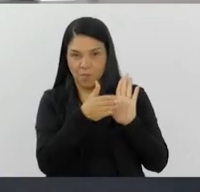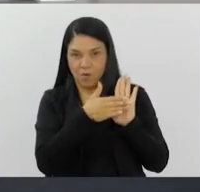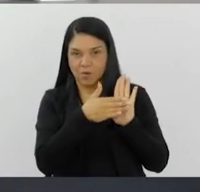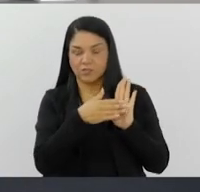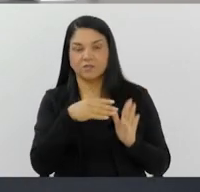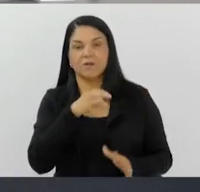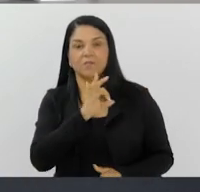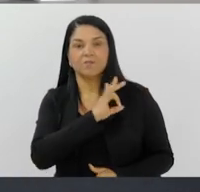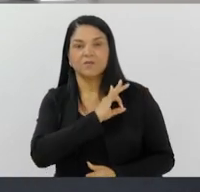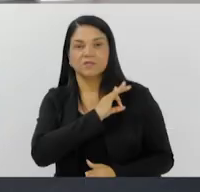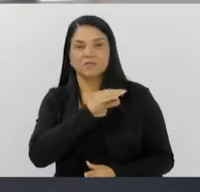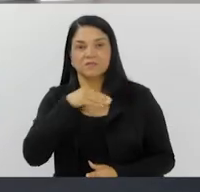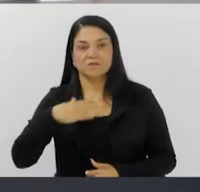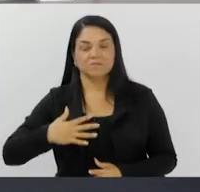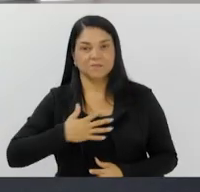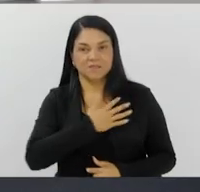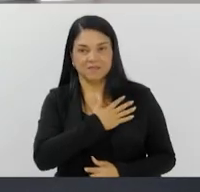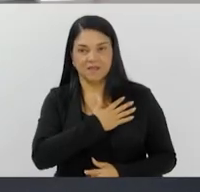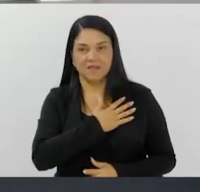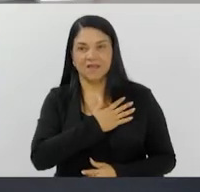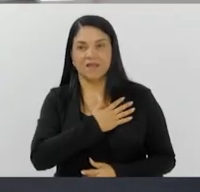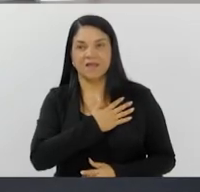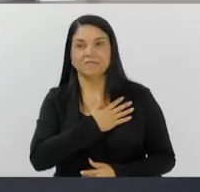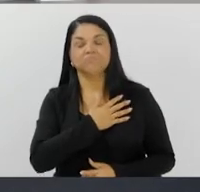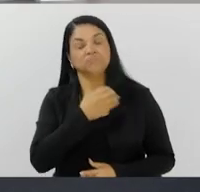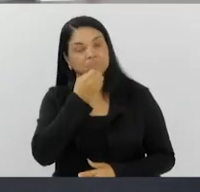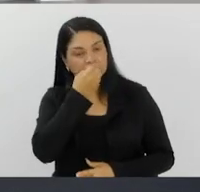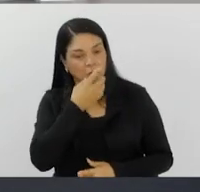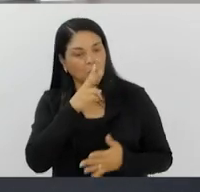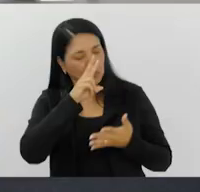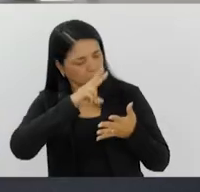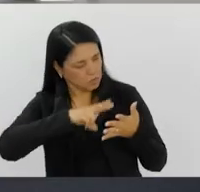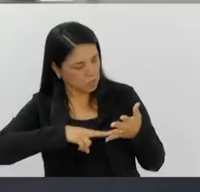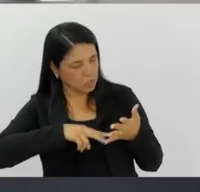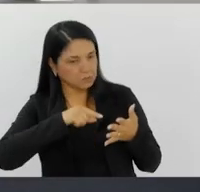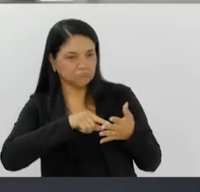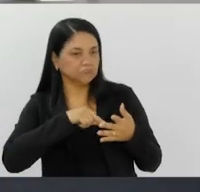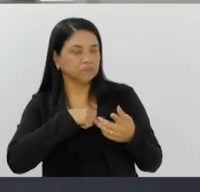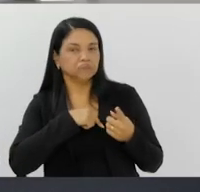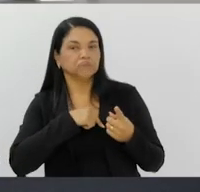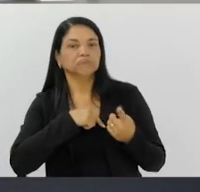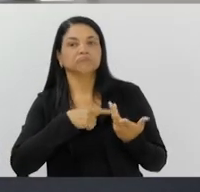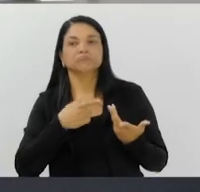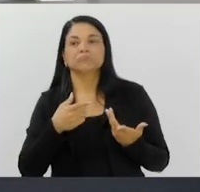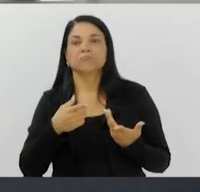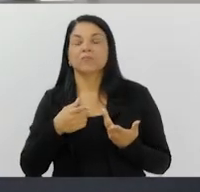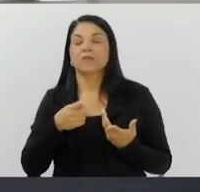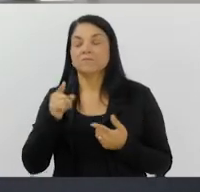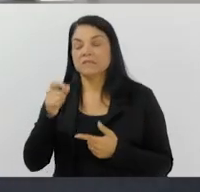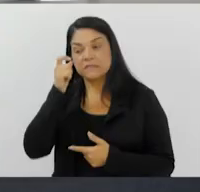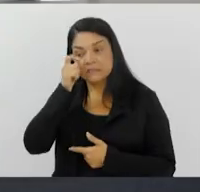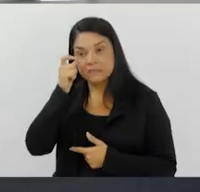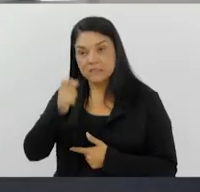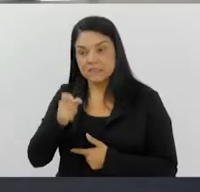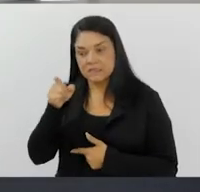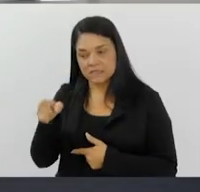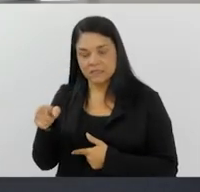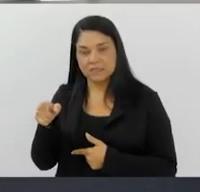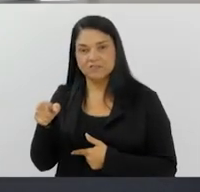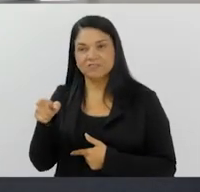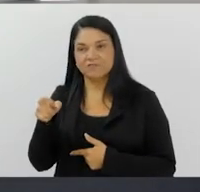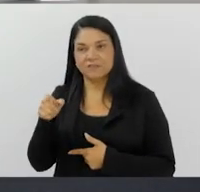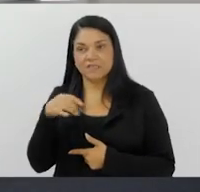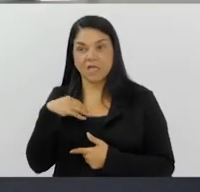PM eu tô vendo algumas me pareceram razoáveis que não alteram o objetivo principal Mas seria interessante essas que você